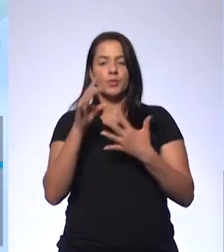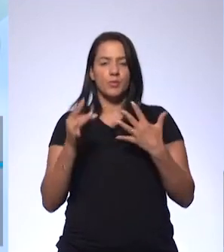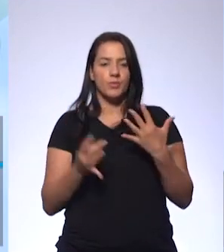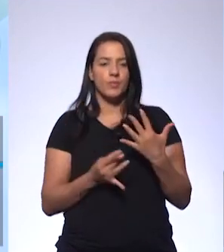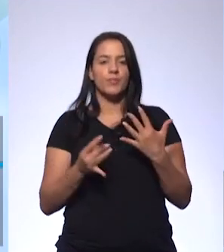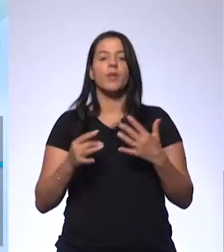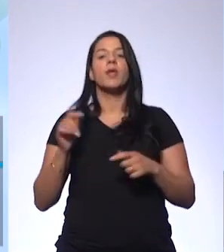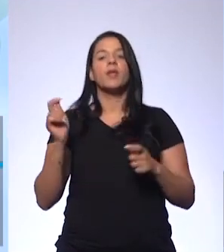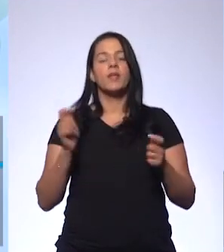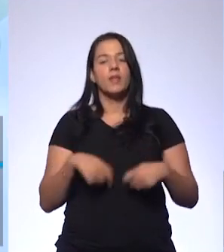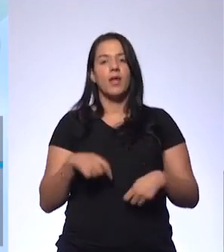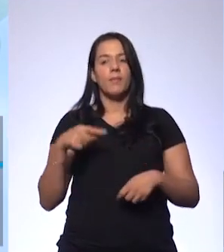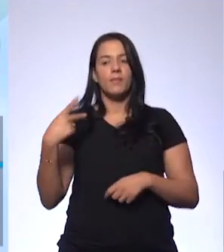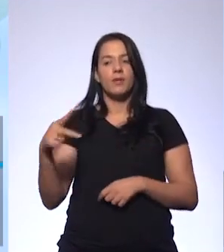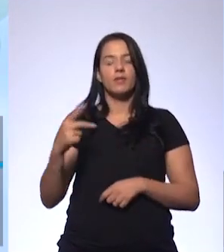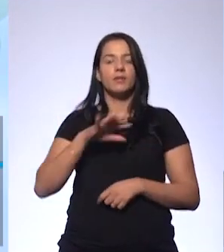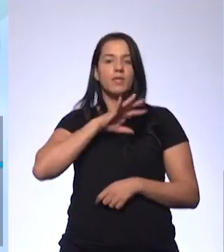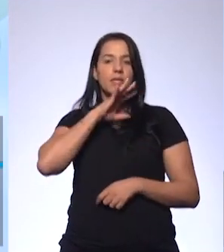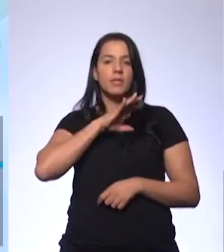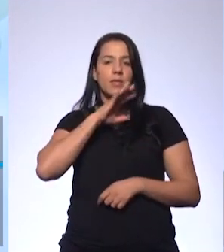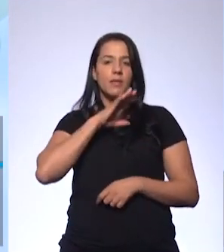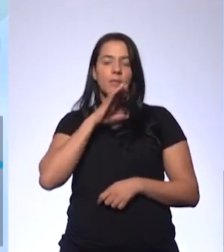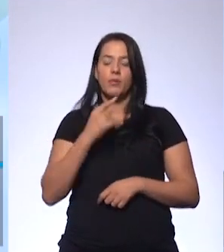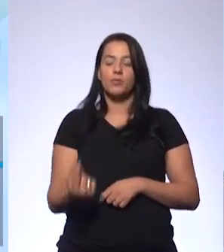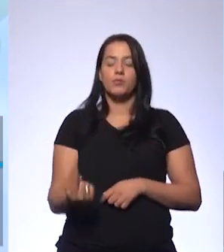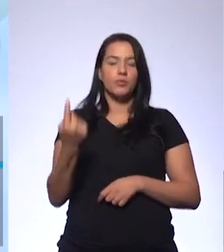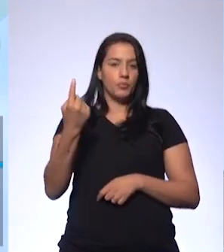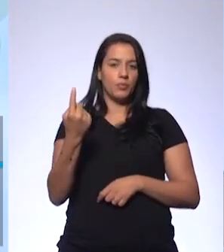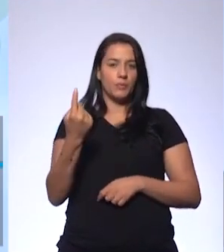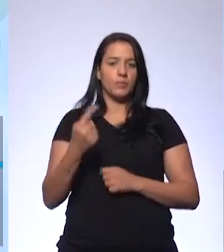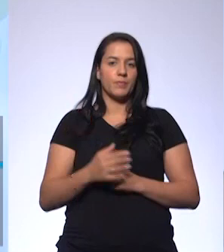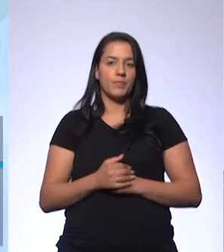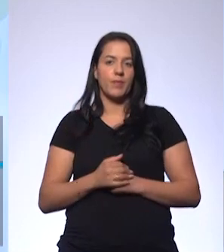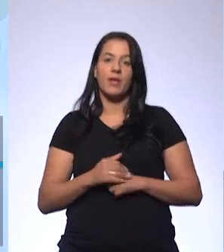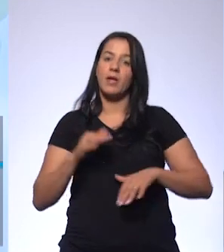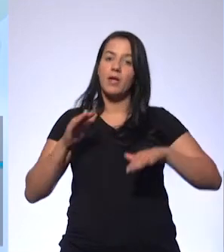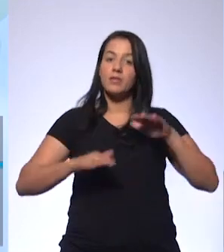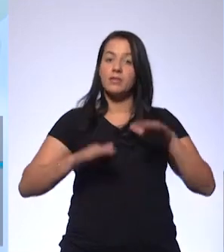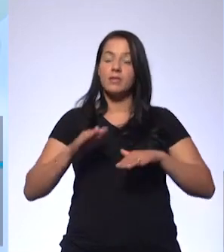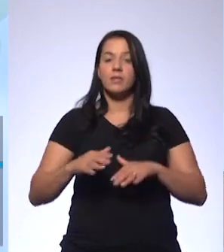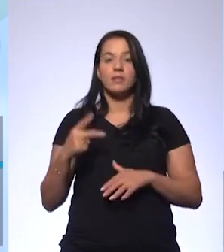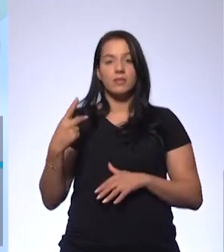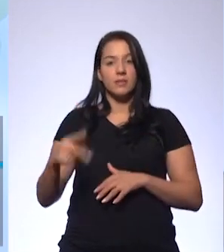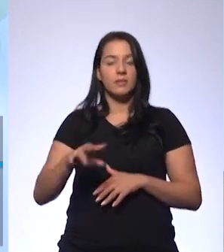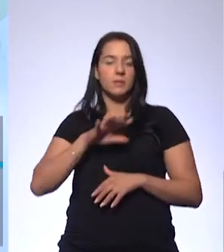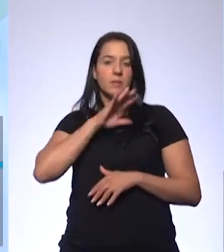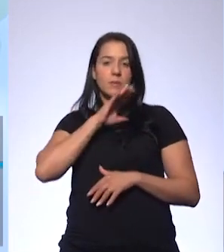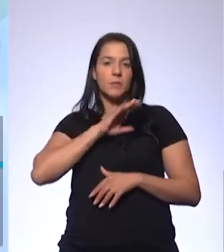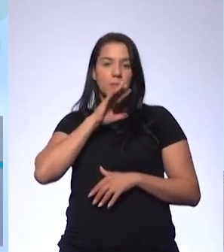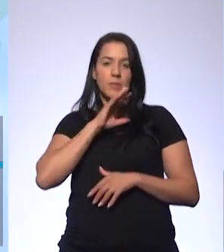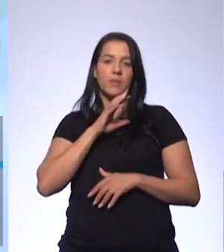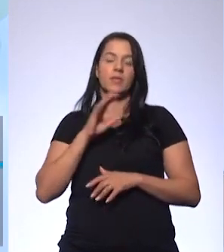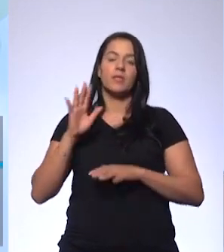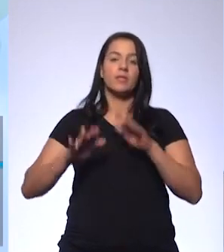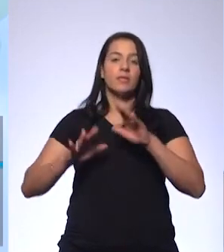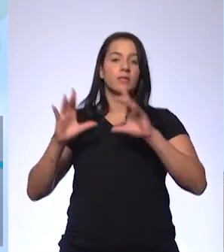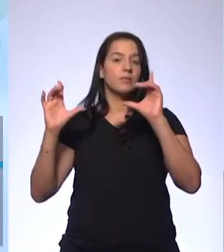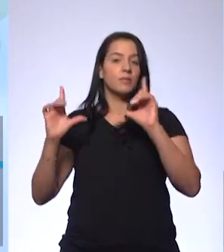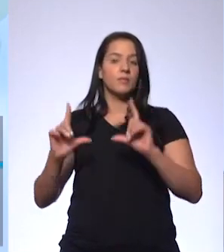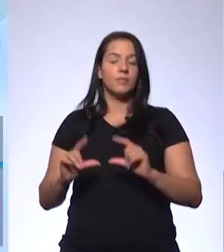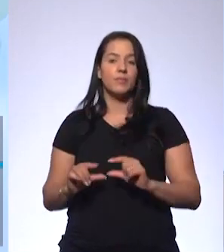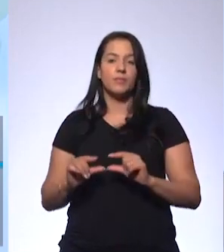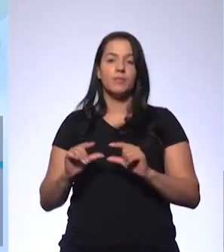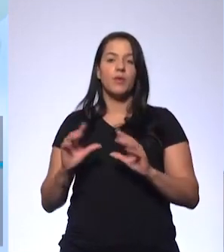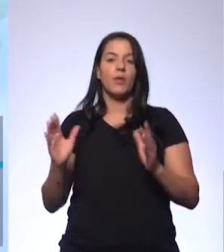que faz com que aquela espécie seja única, né? E muitas vezes uma espécie acaba ali